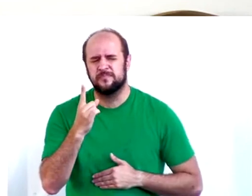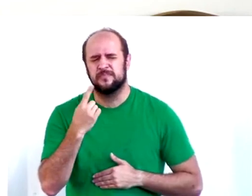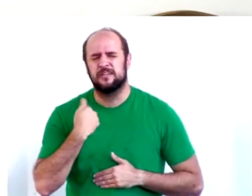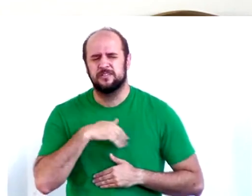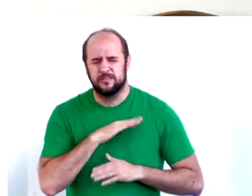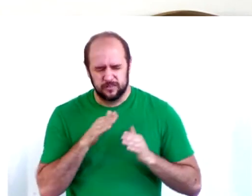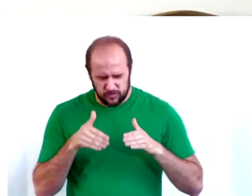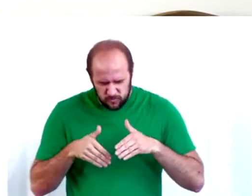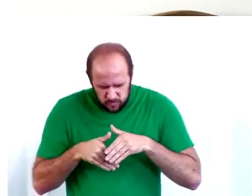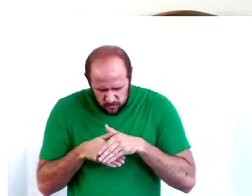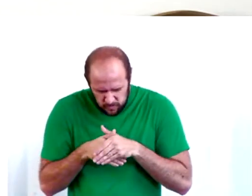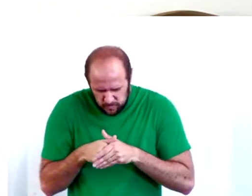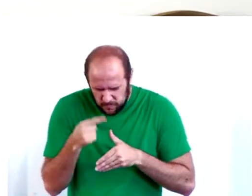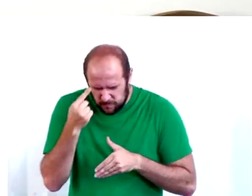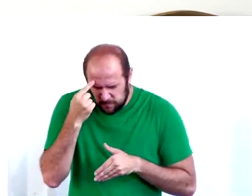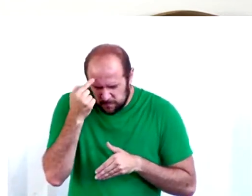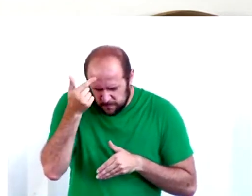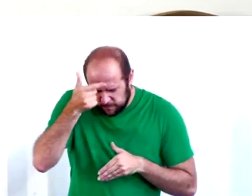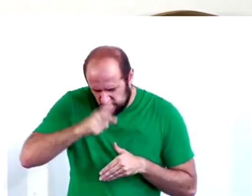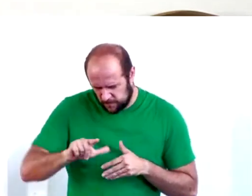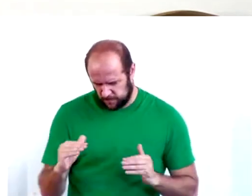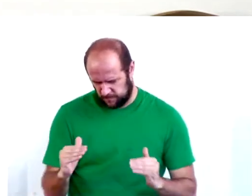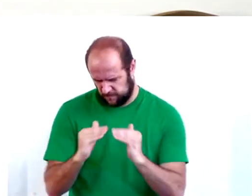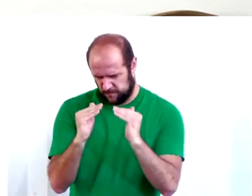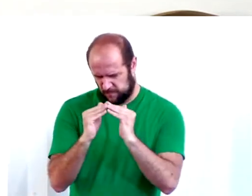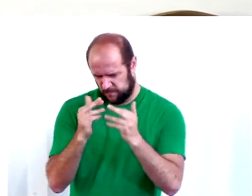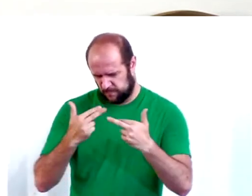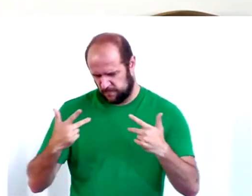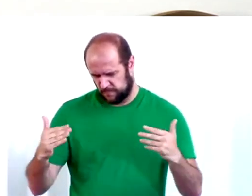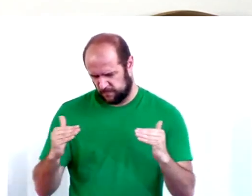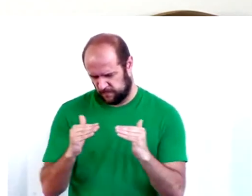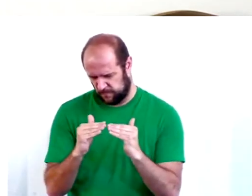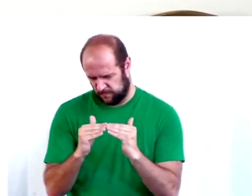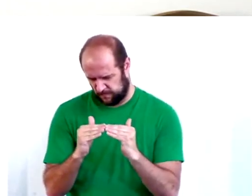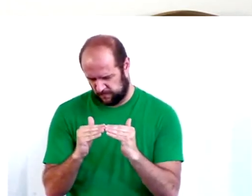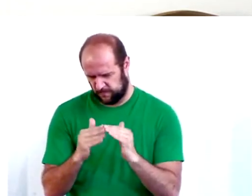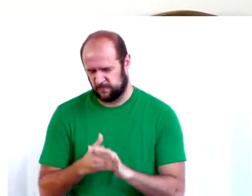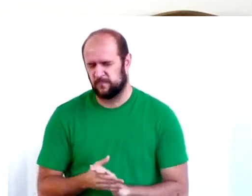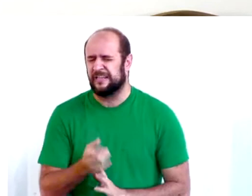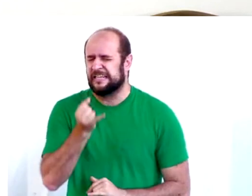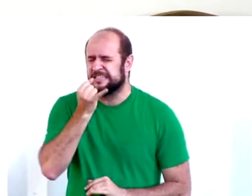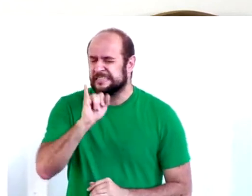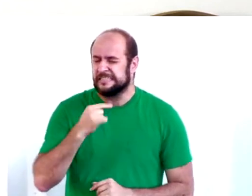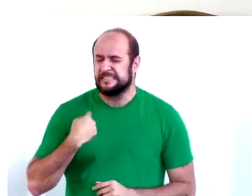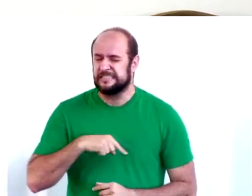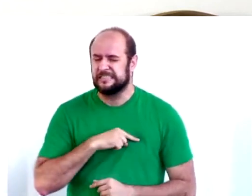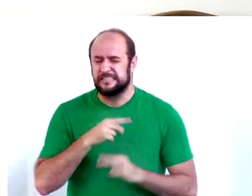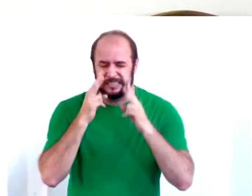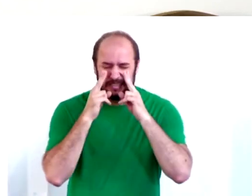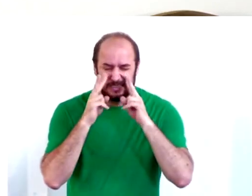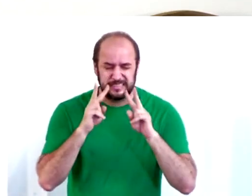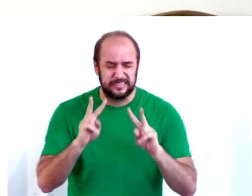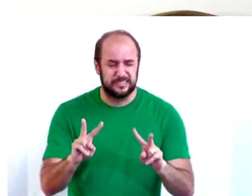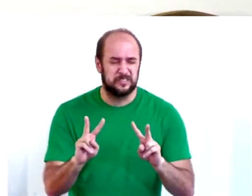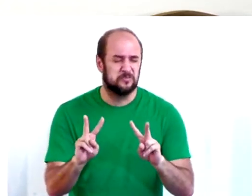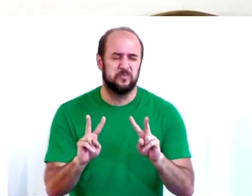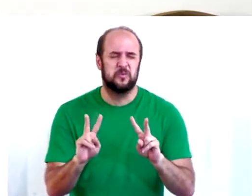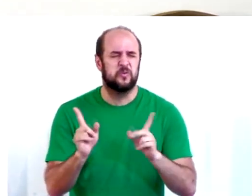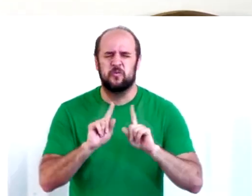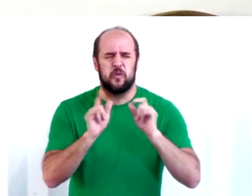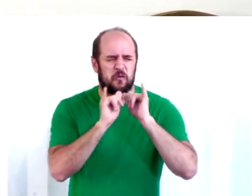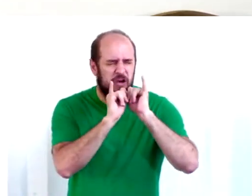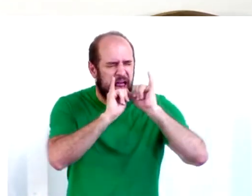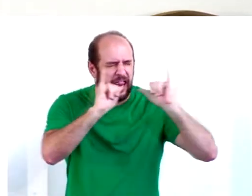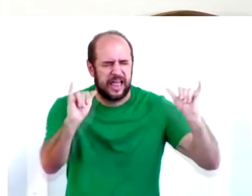de repensar e cumprir os acordos firmados. Se porventura o nosso testemunho não está sendo um testemunho